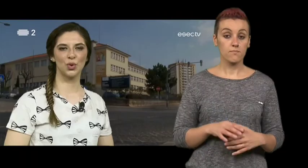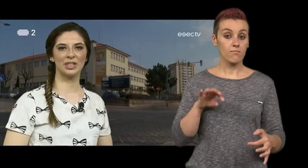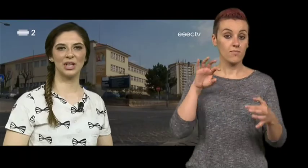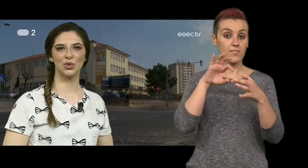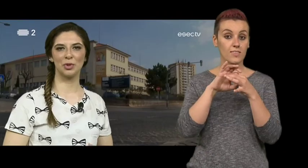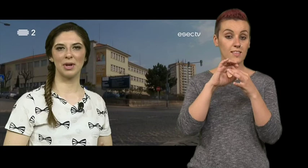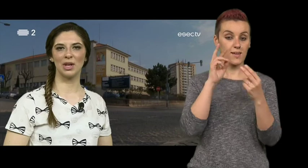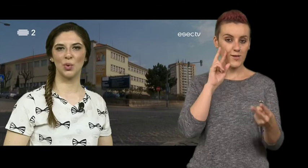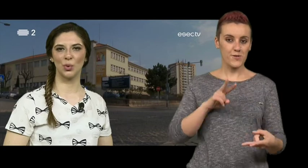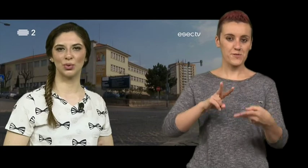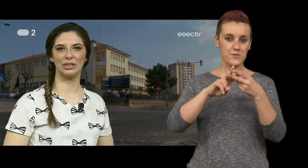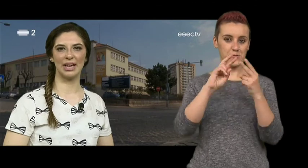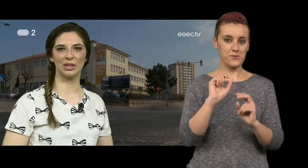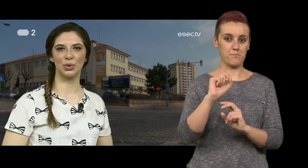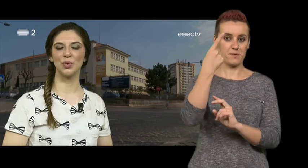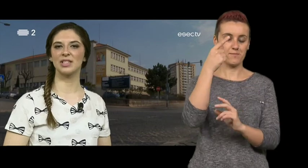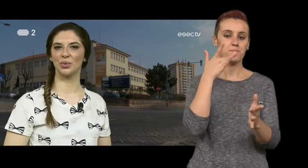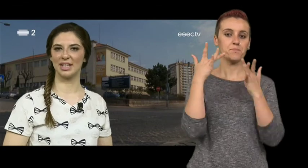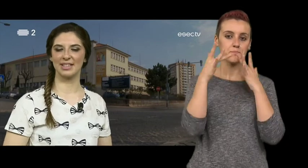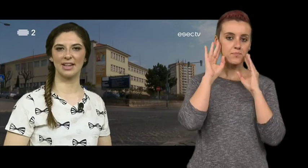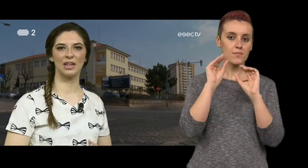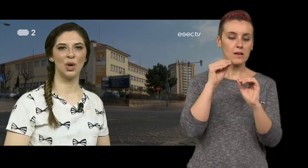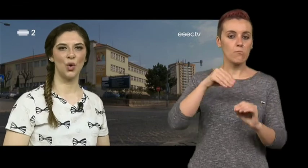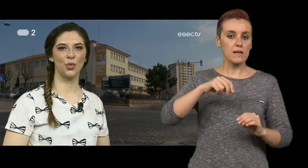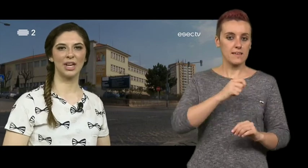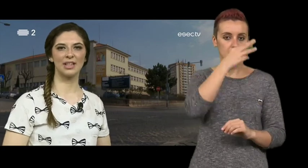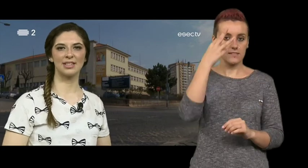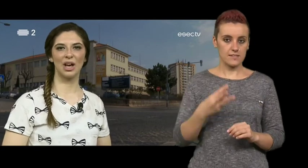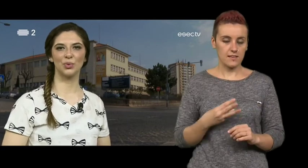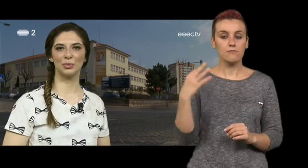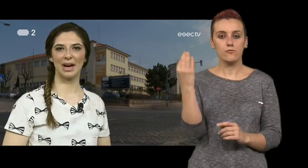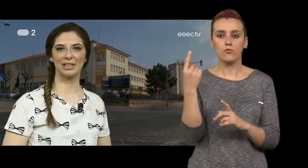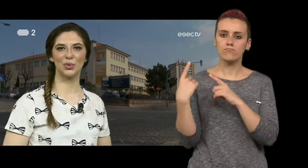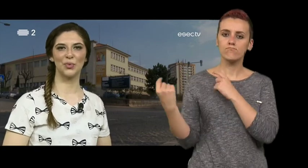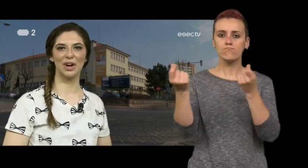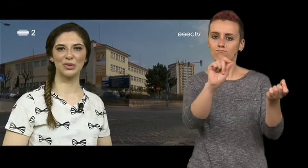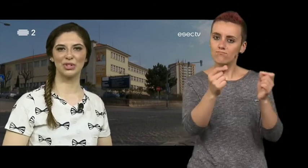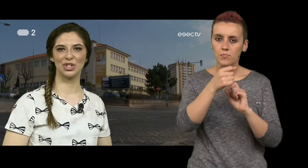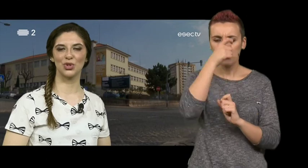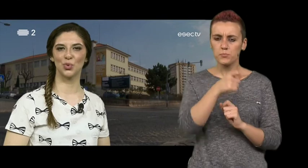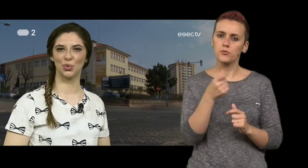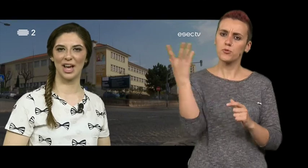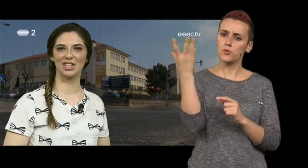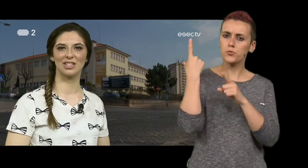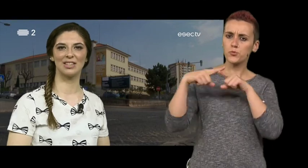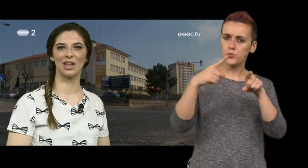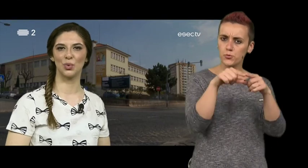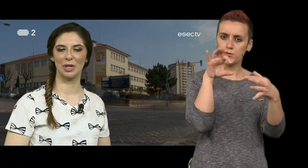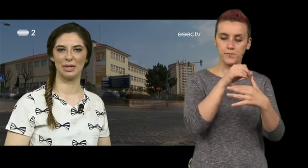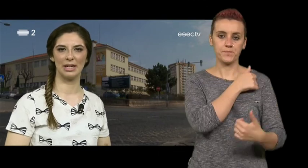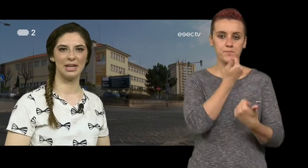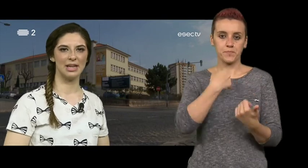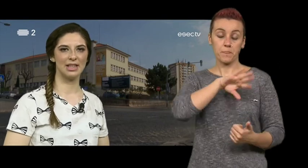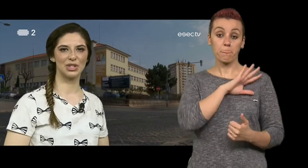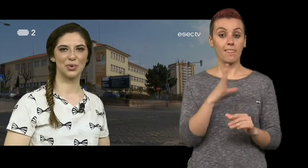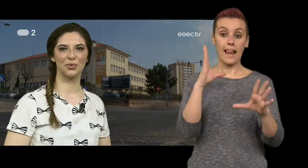No contexto do primeiro encontro de teatro e educação da ESEC, foi realizado um debate com vários agentes culturais da cidade de